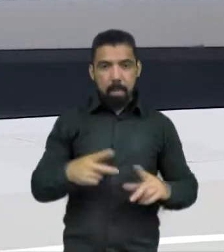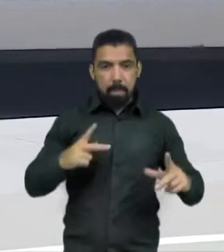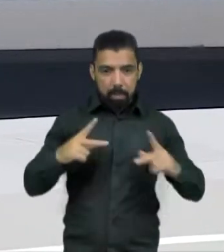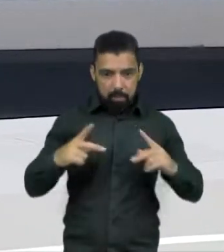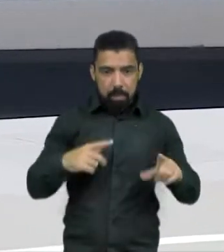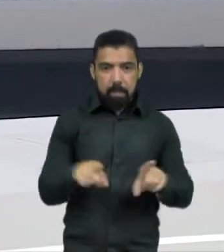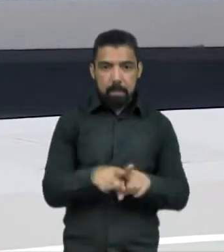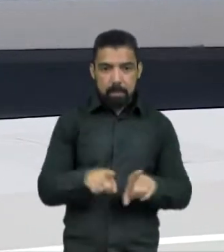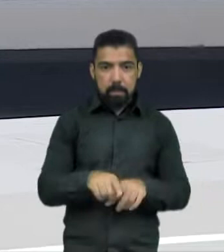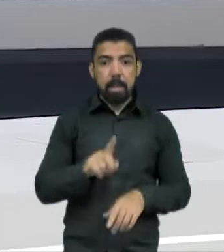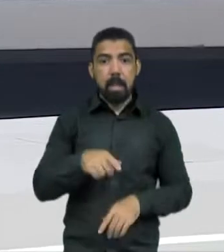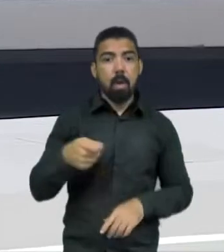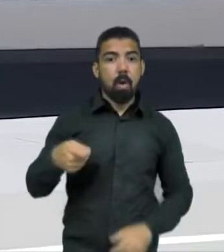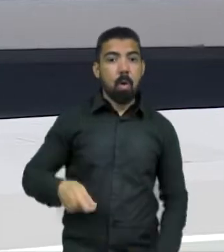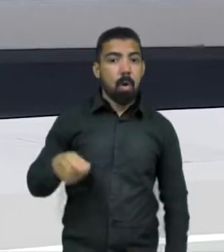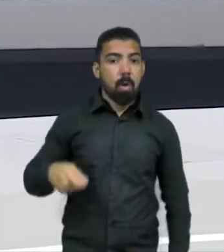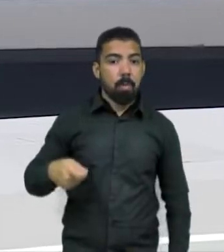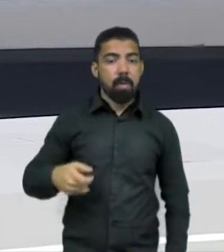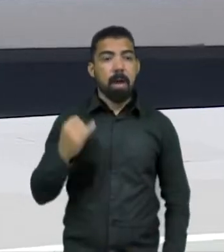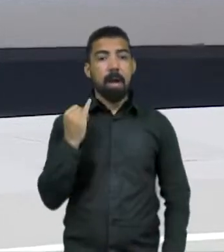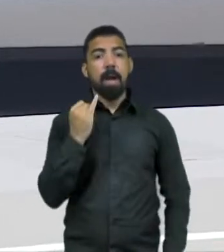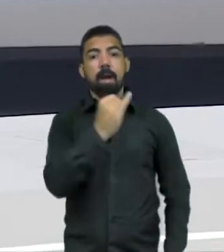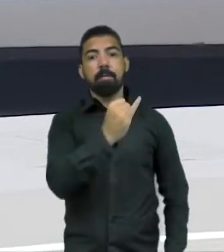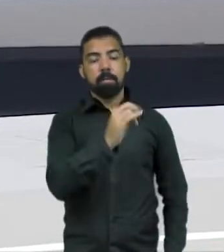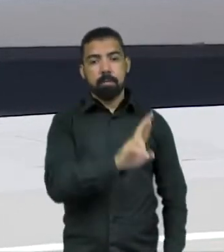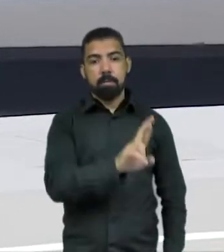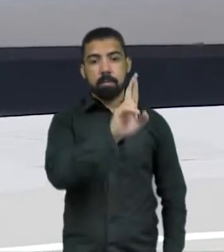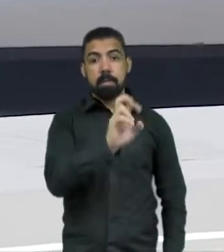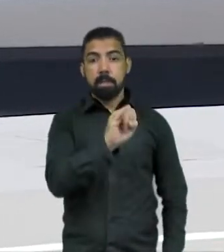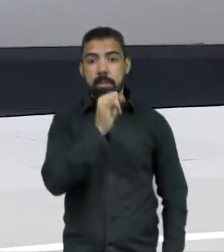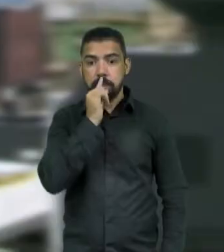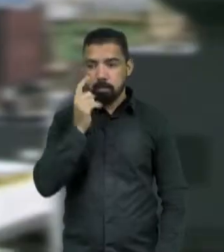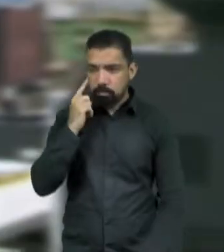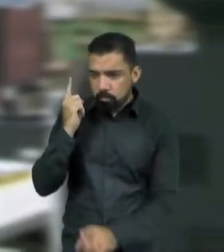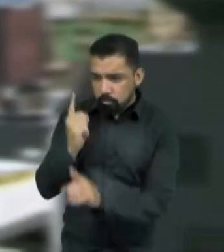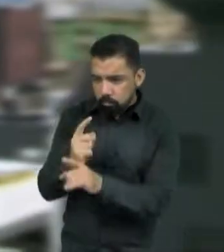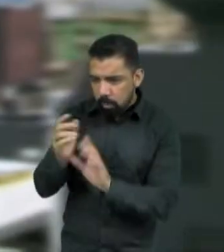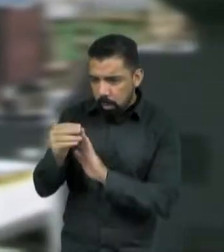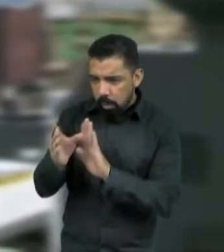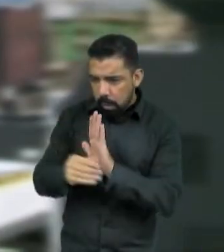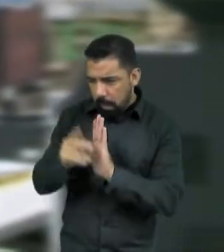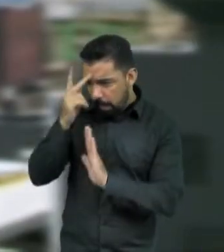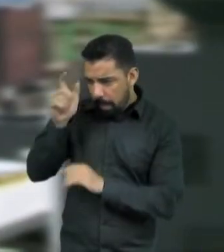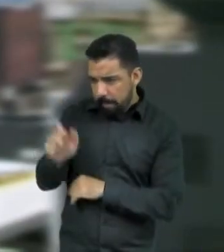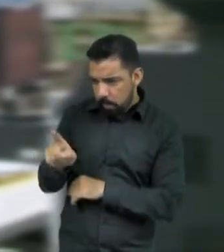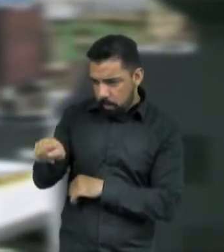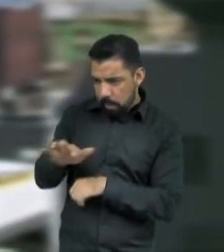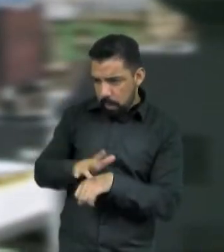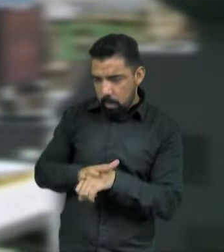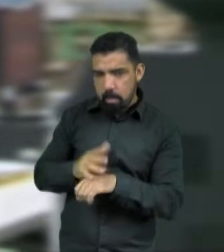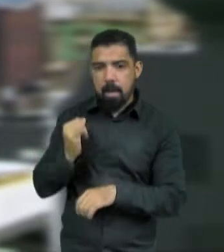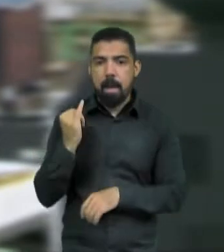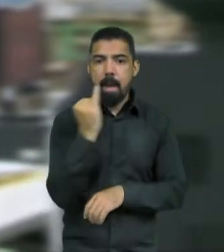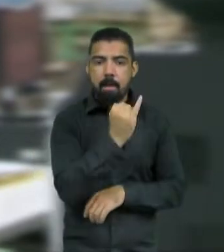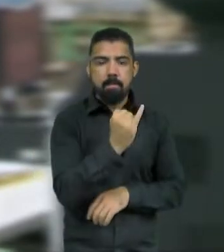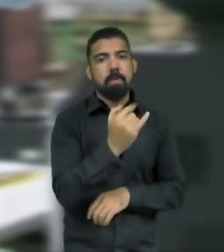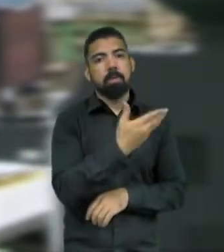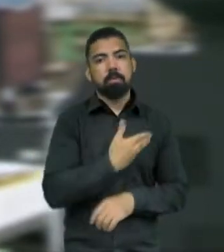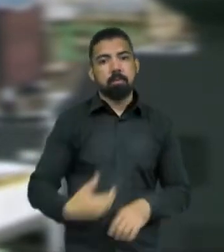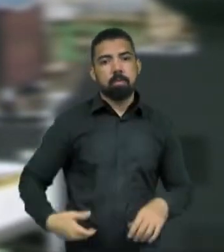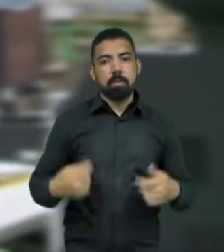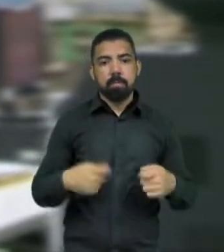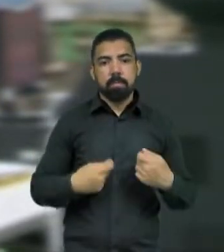ficam obrigados a informar às autoridades casos da doença. A monkeypox passa a fazer parte da